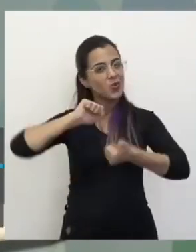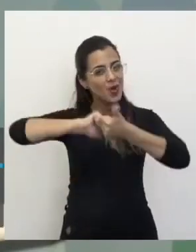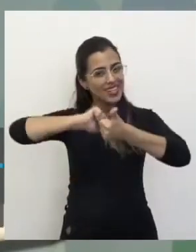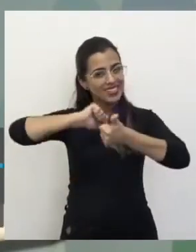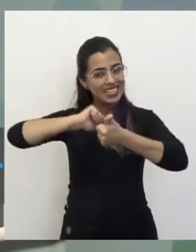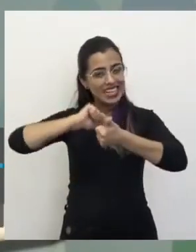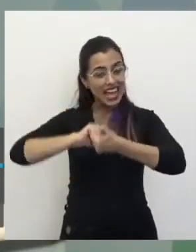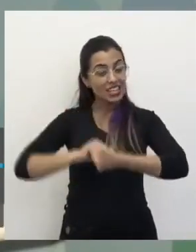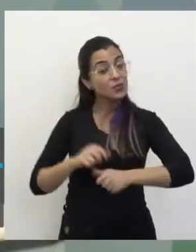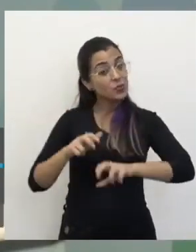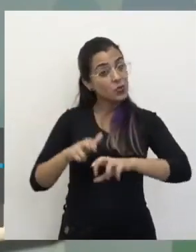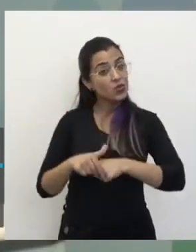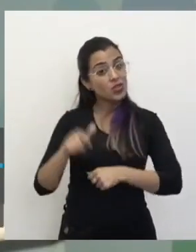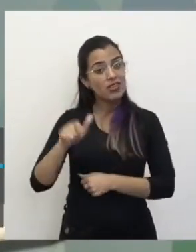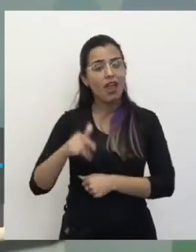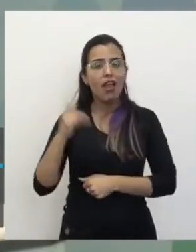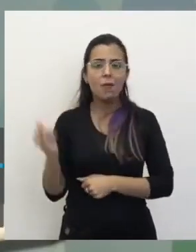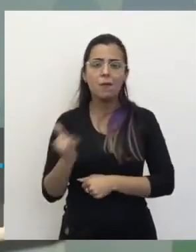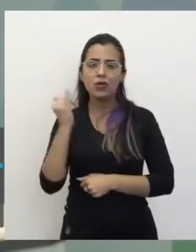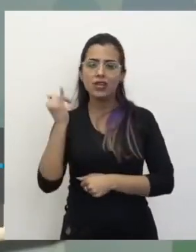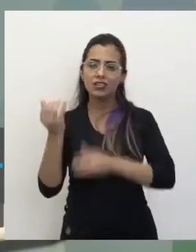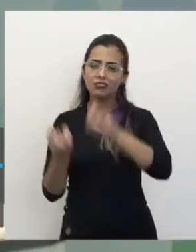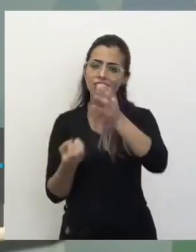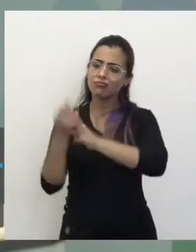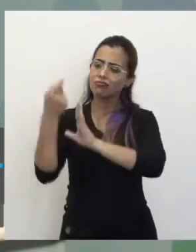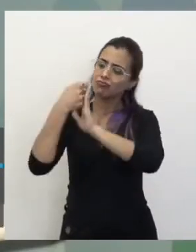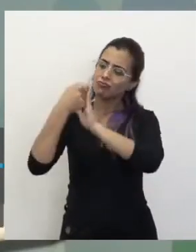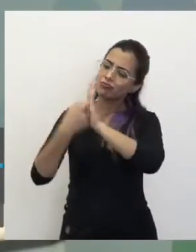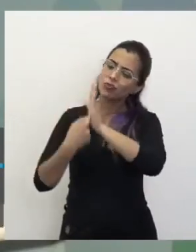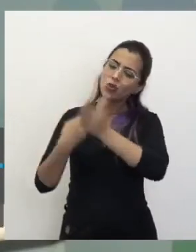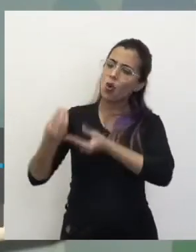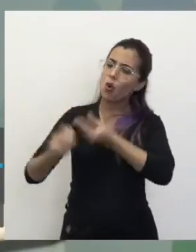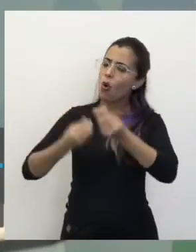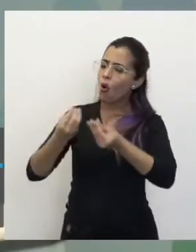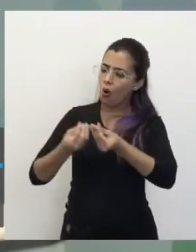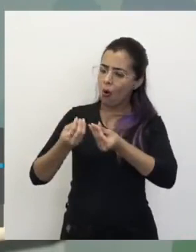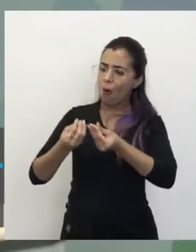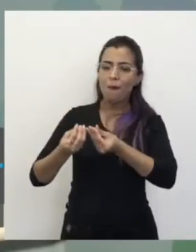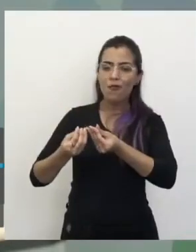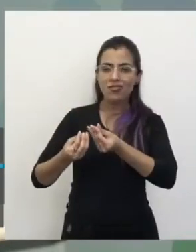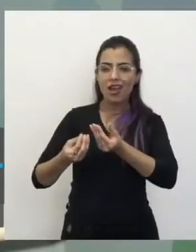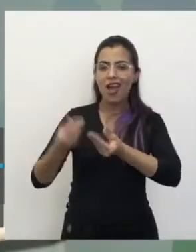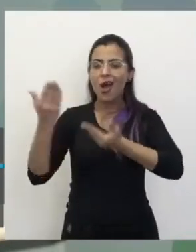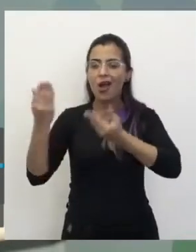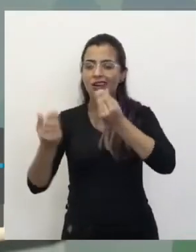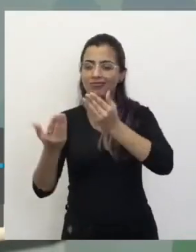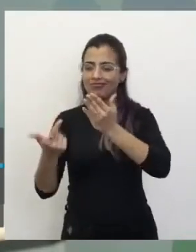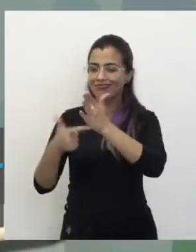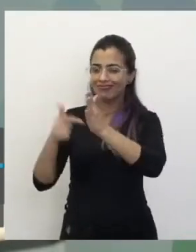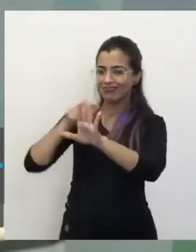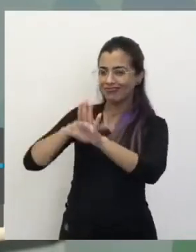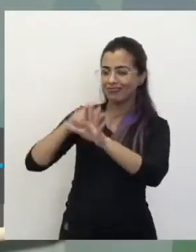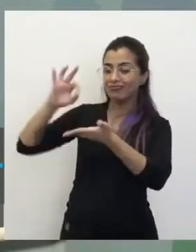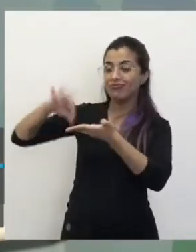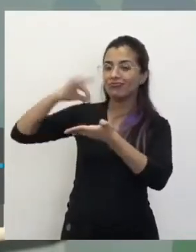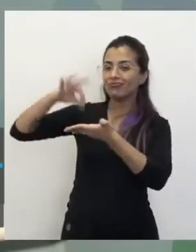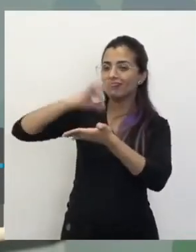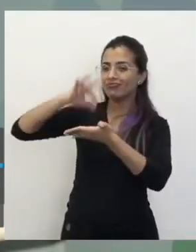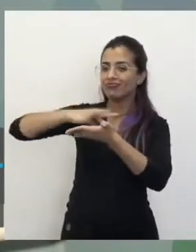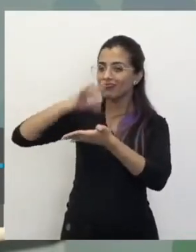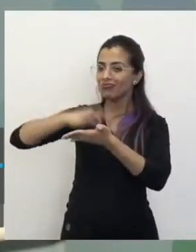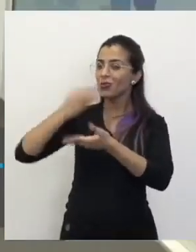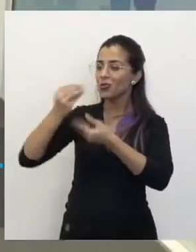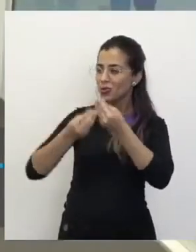construção do texto. Você saber como é que organiza, como é que se costura, como se passa essa linha entre as palavras,